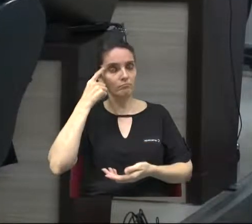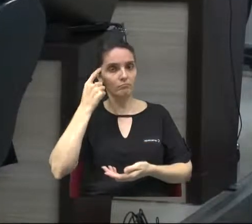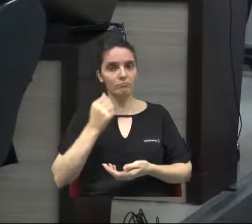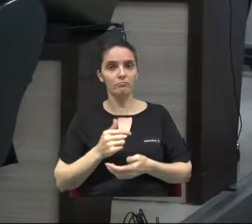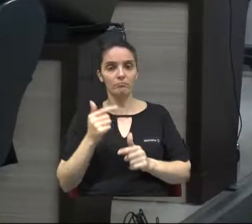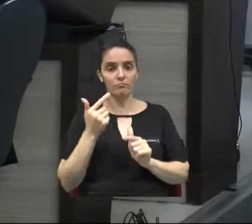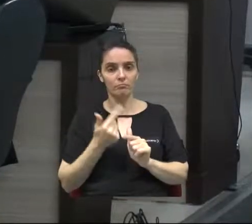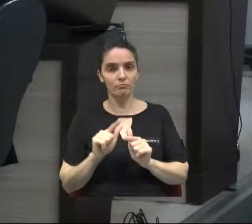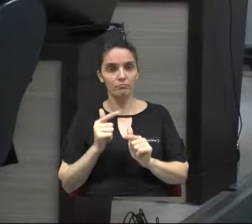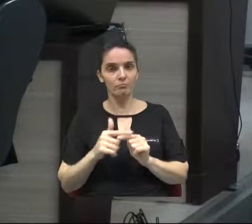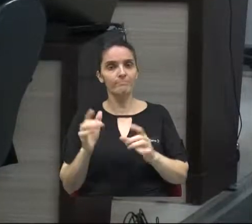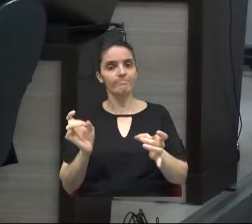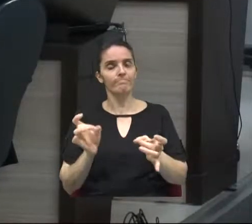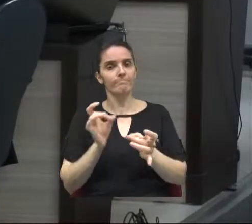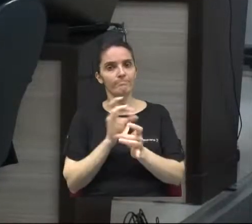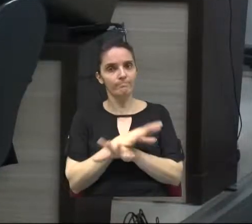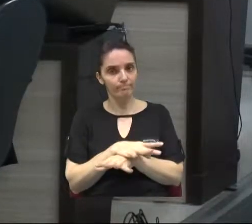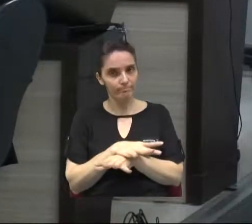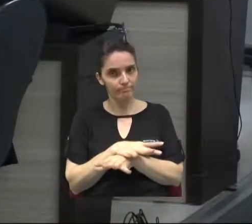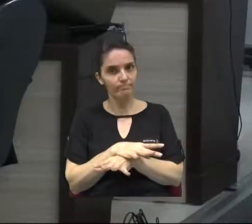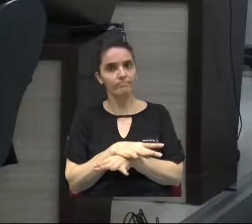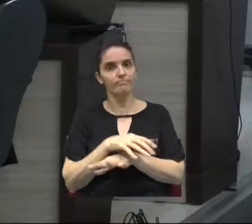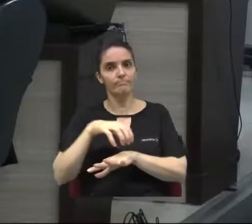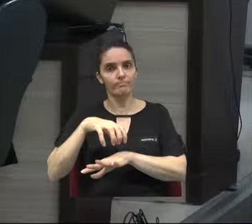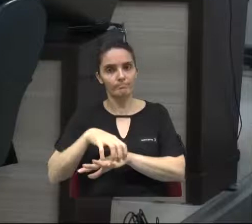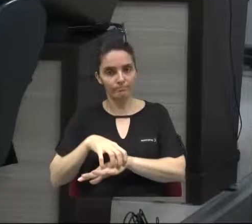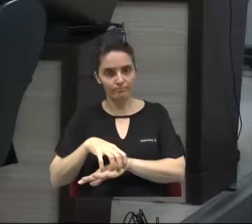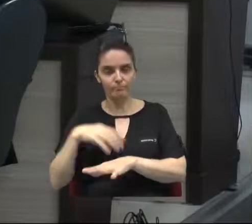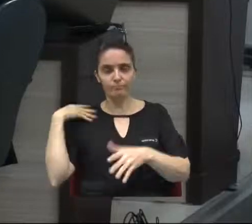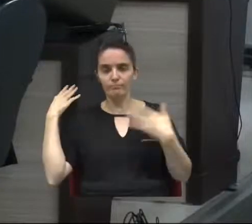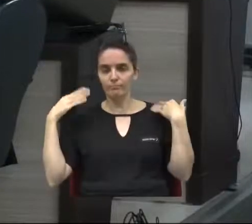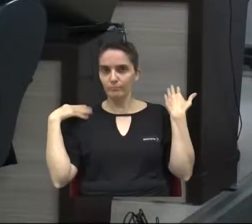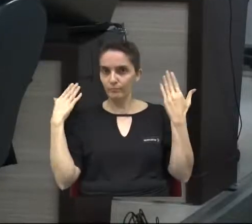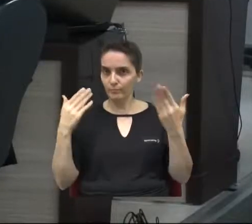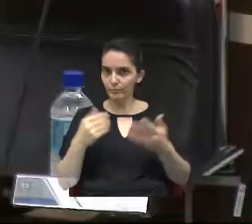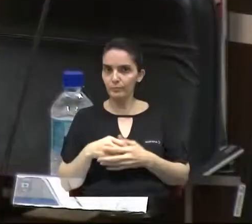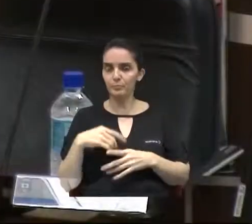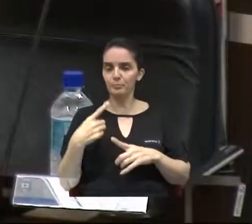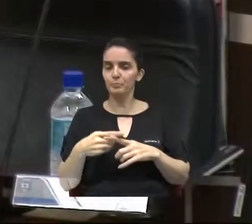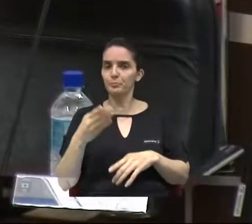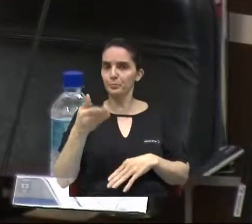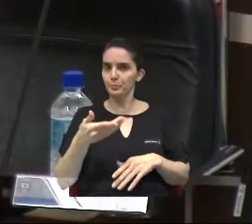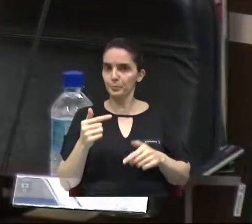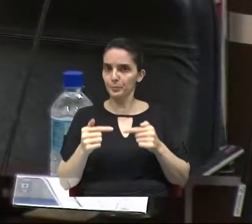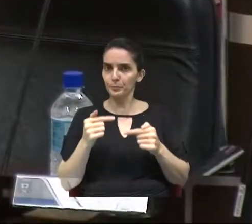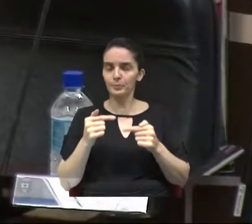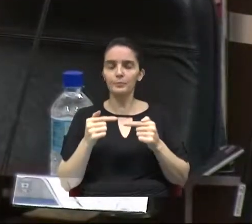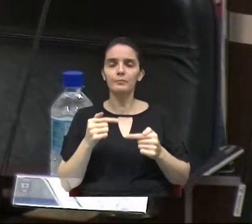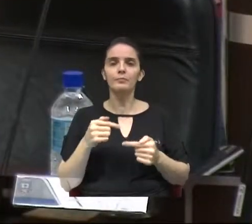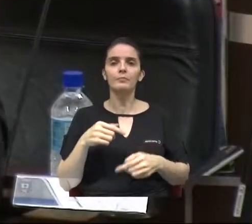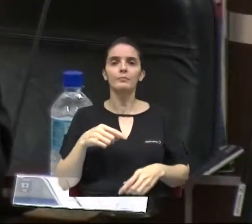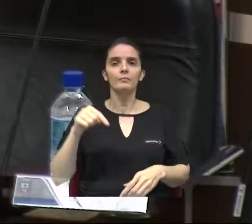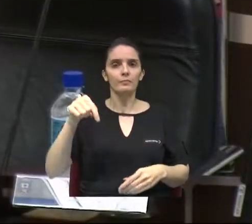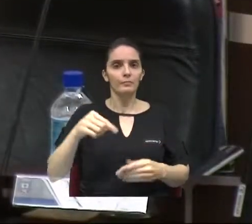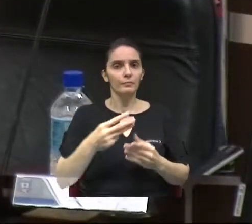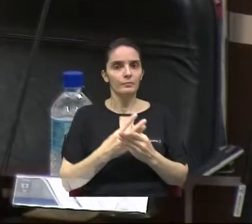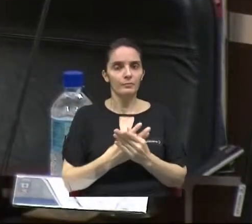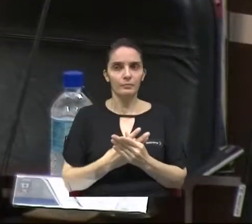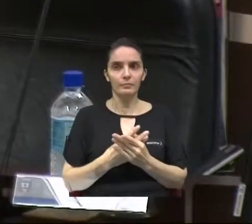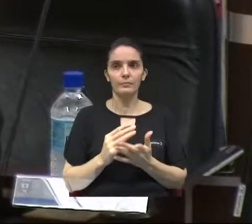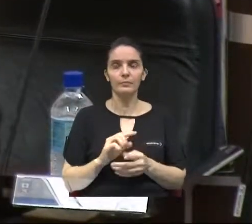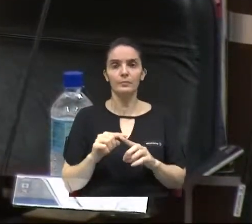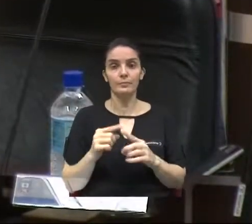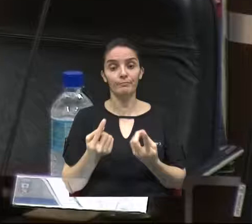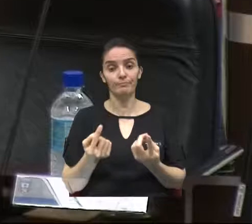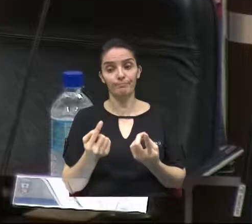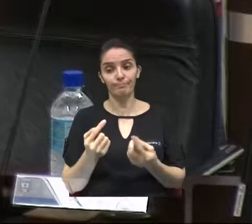havia sido sanado lá naquele centro comunitário, porque nós até já discutimos esse assunto aqui nesta casa, mas, pelo